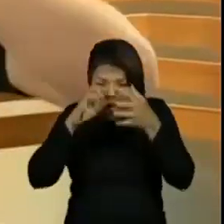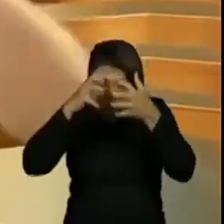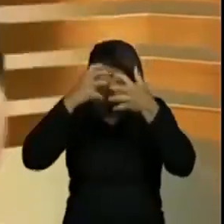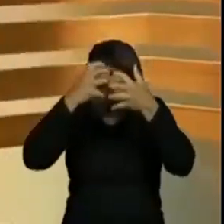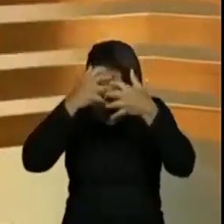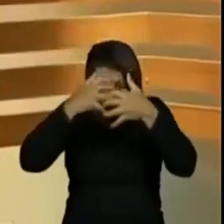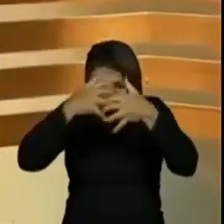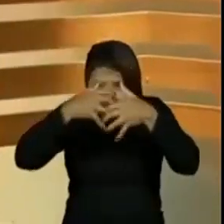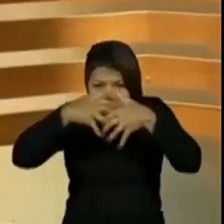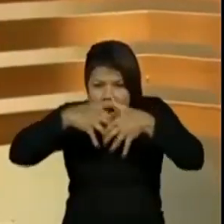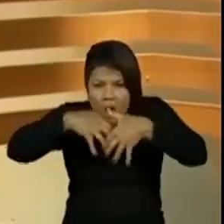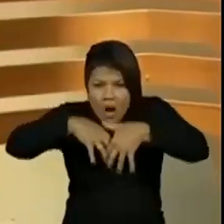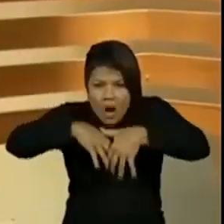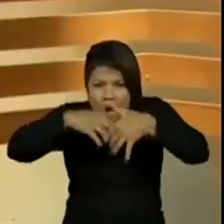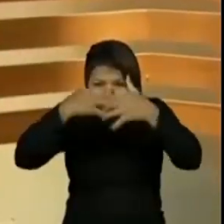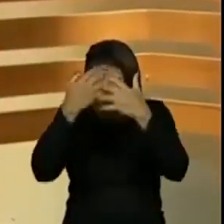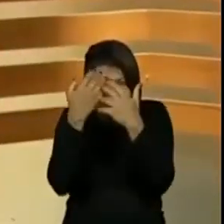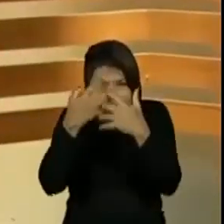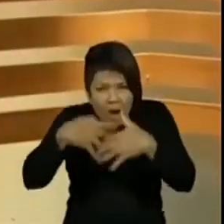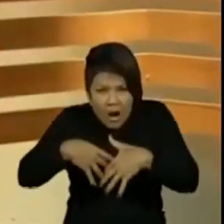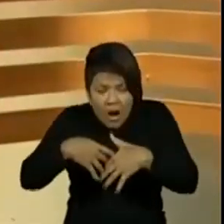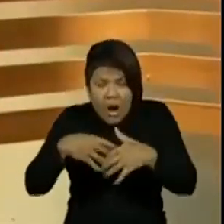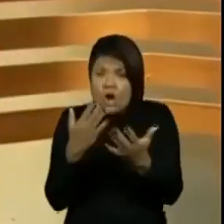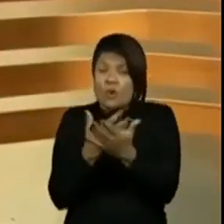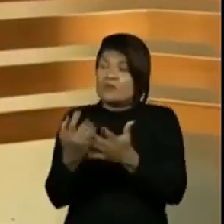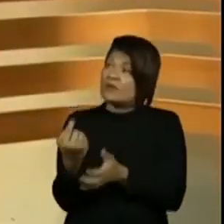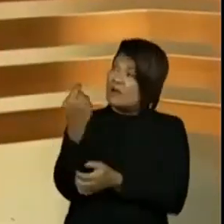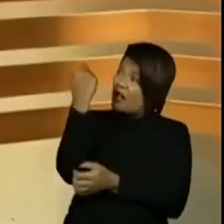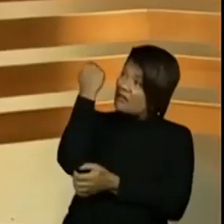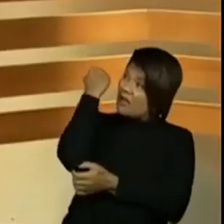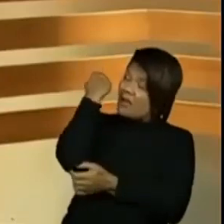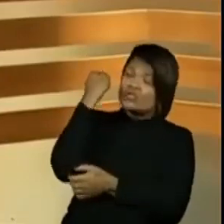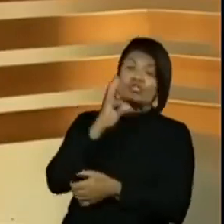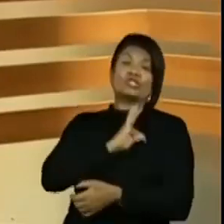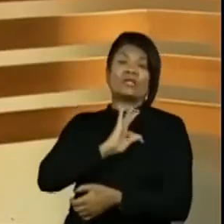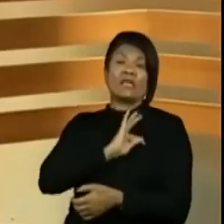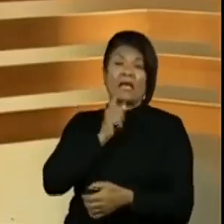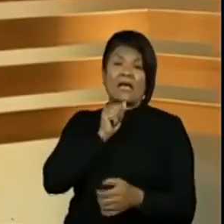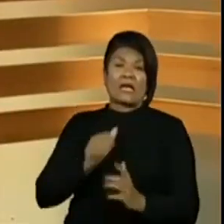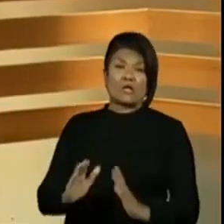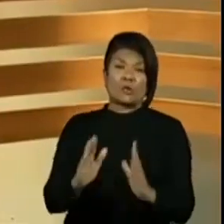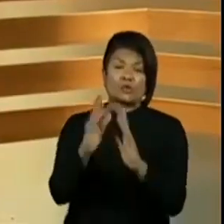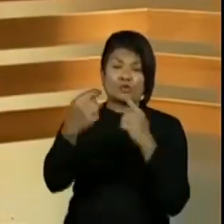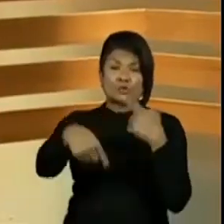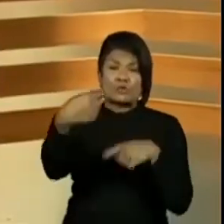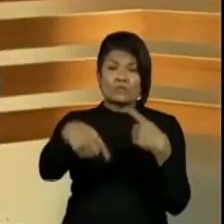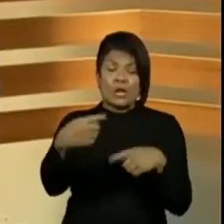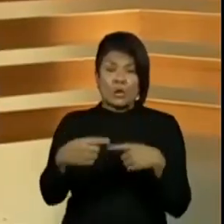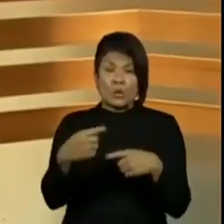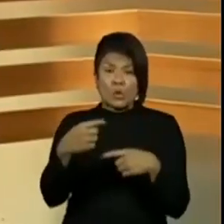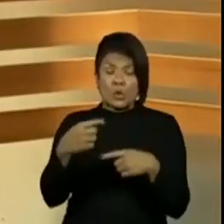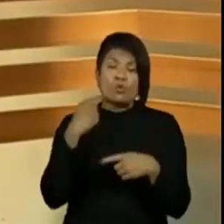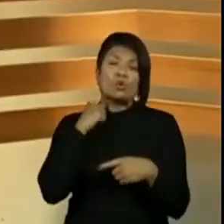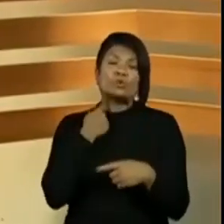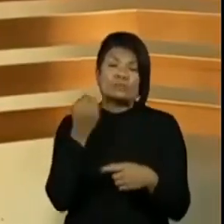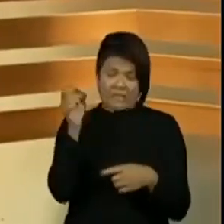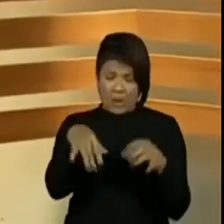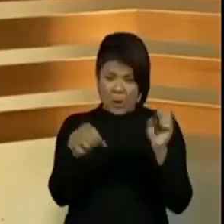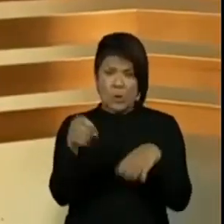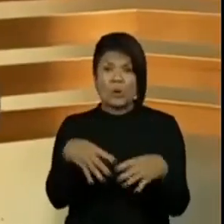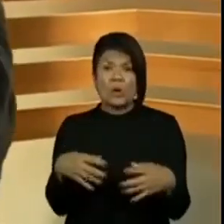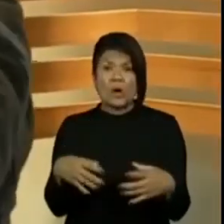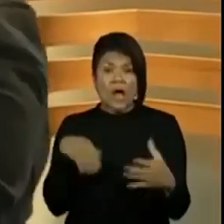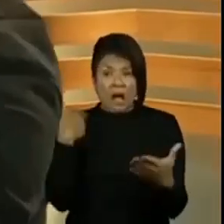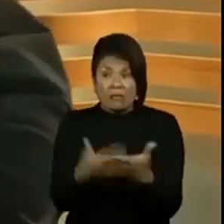A gente começou lá atrás com discussão de poluição de rio Tietê, amores, vocês lembram? E olha onde a gente está chegando agora. Olha